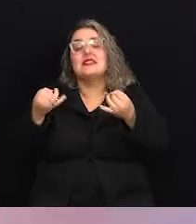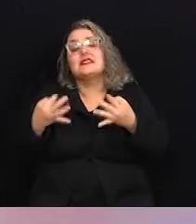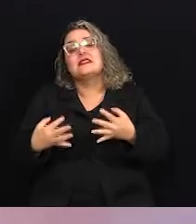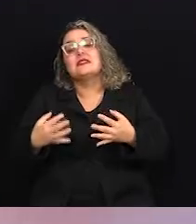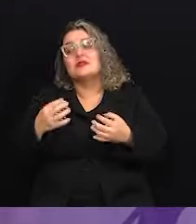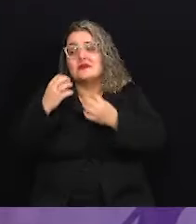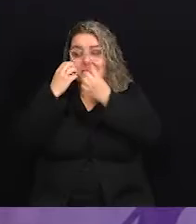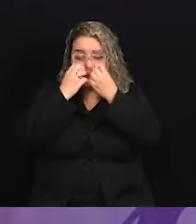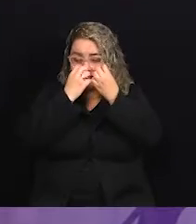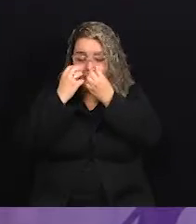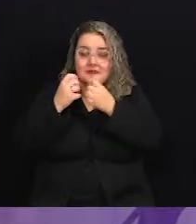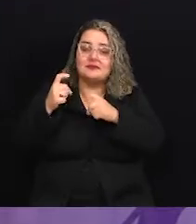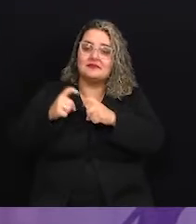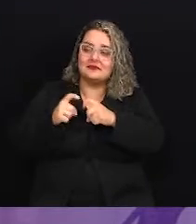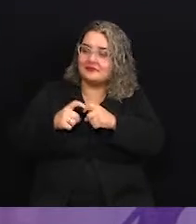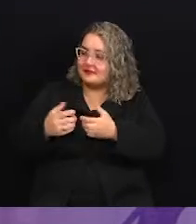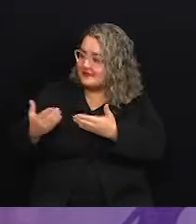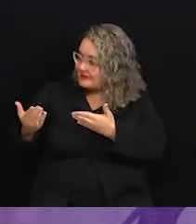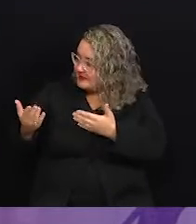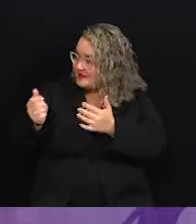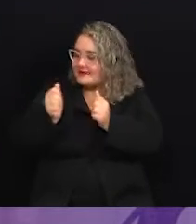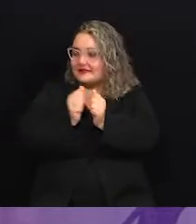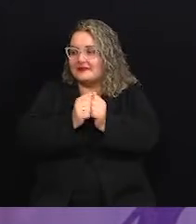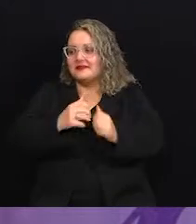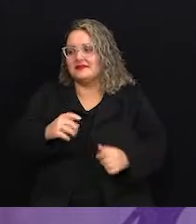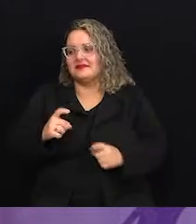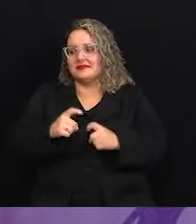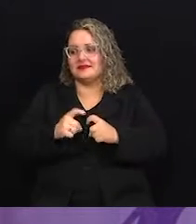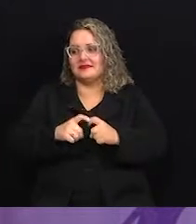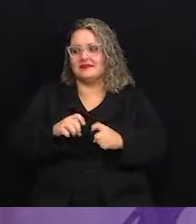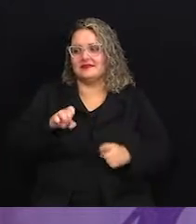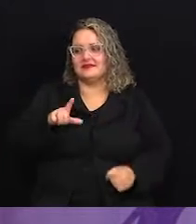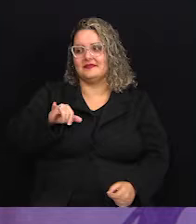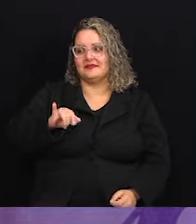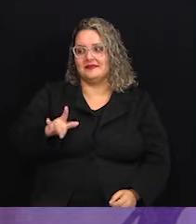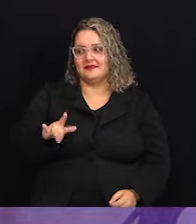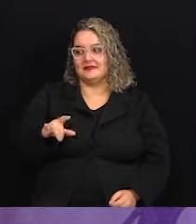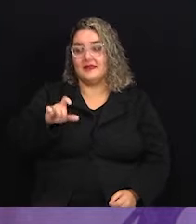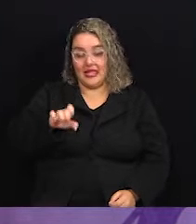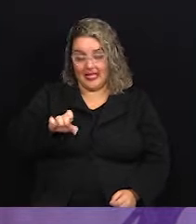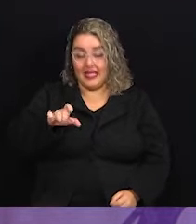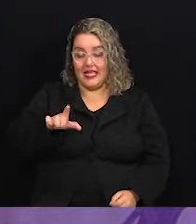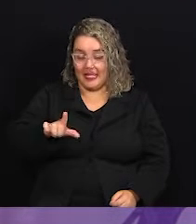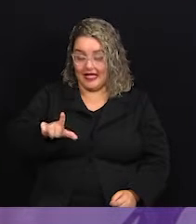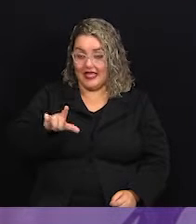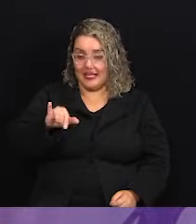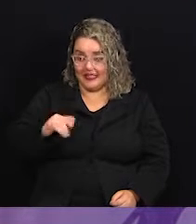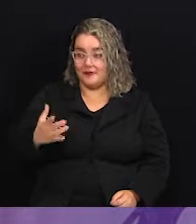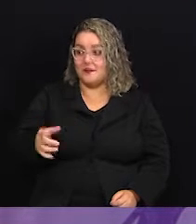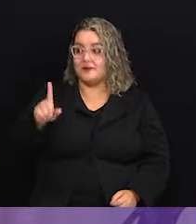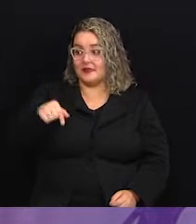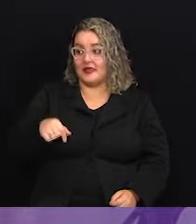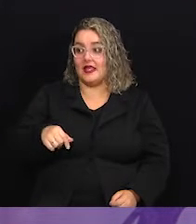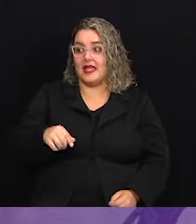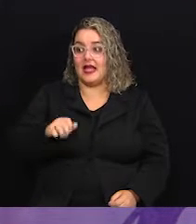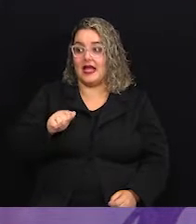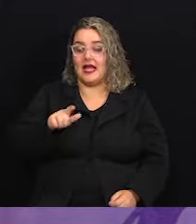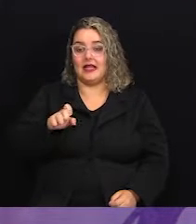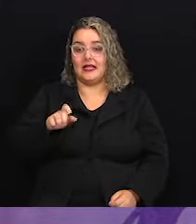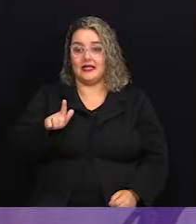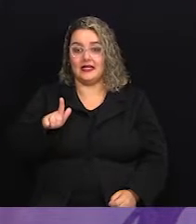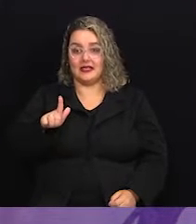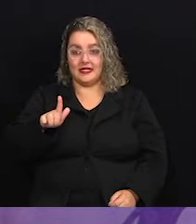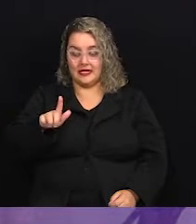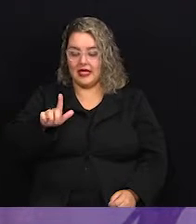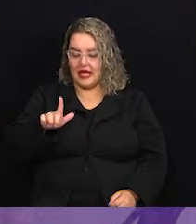sobre rinite, é o médico que está aqui na tela comigo, é o Dr. Eli Mansur. Ele é alergista, é imunologista,